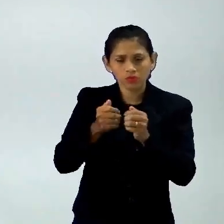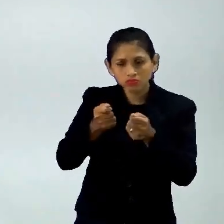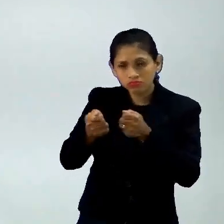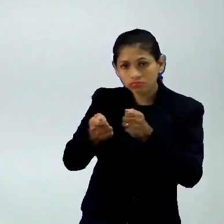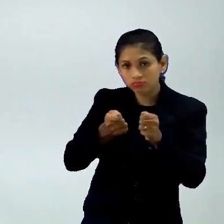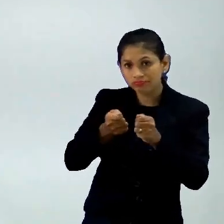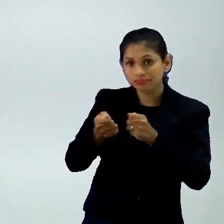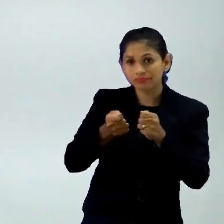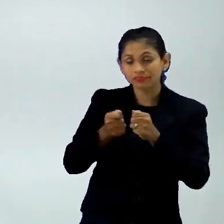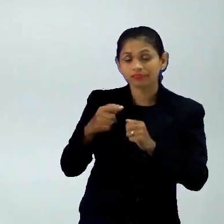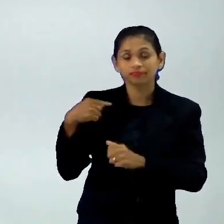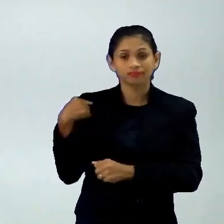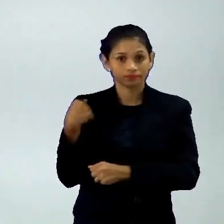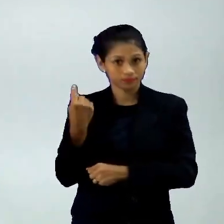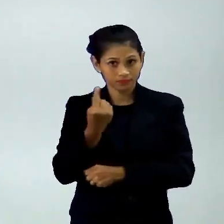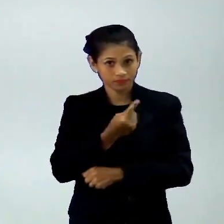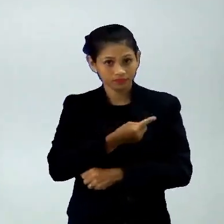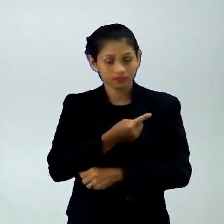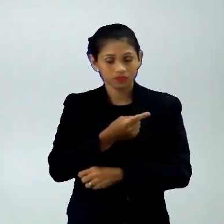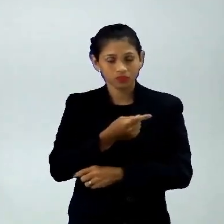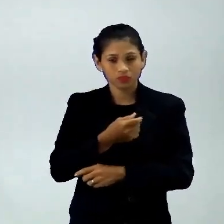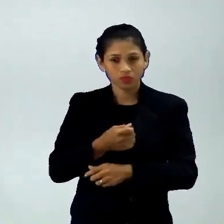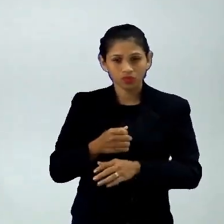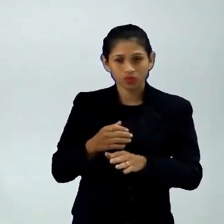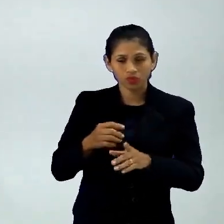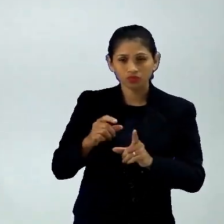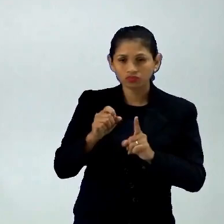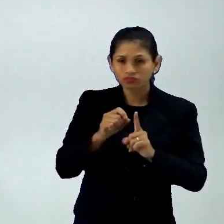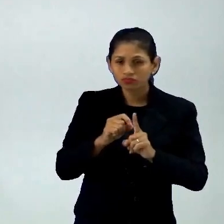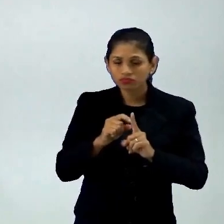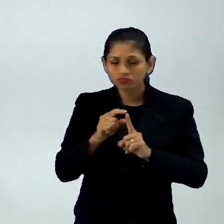coordenação e também na regulação das nossas funções